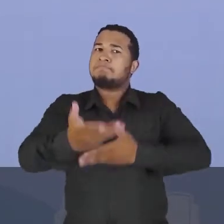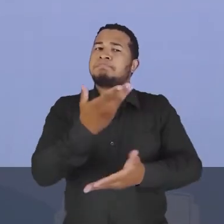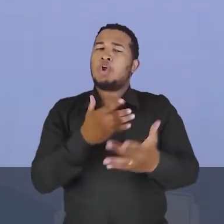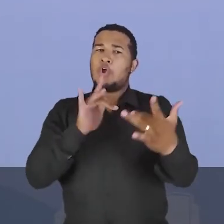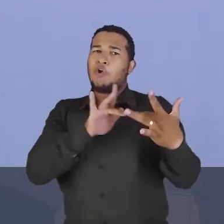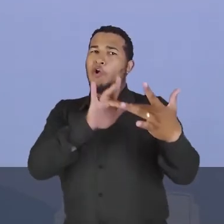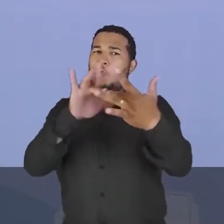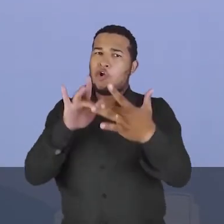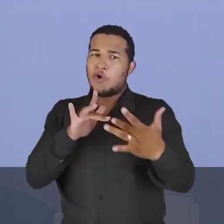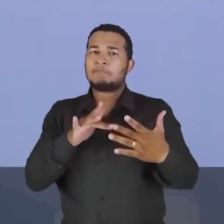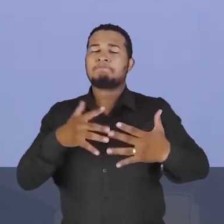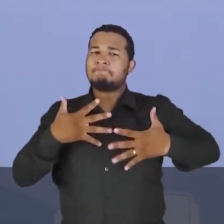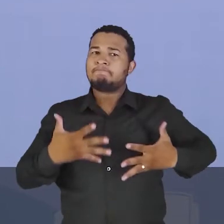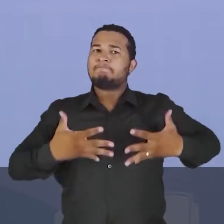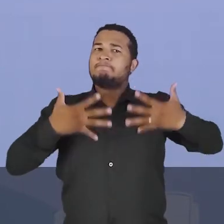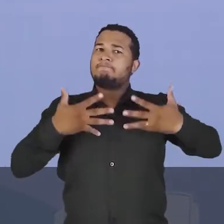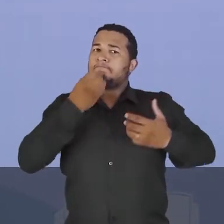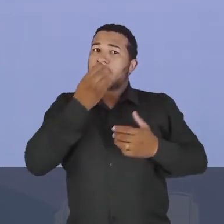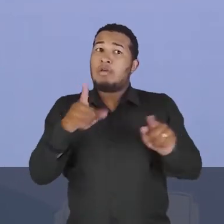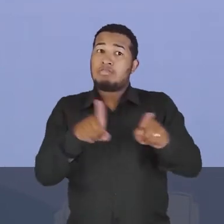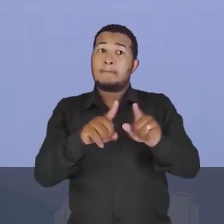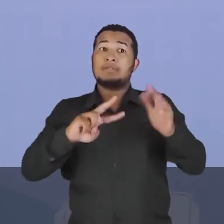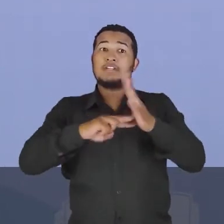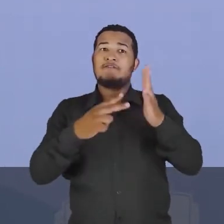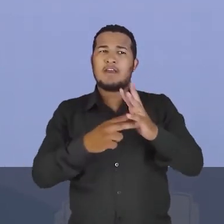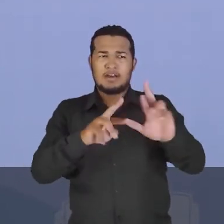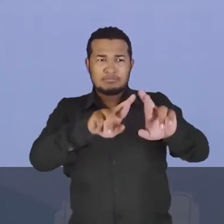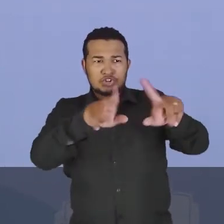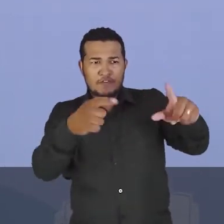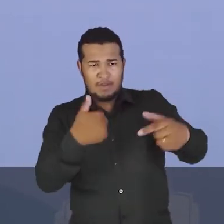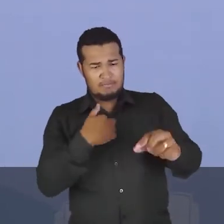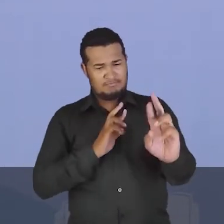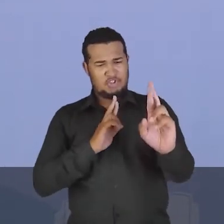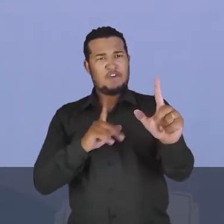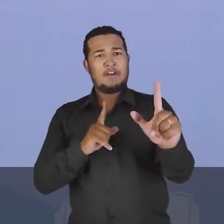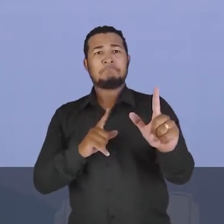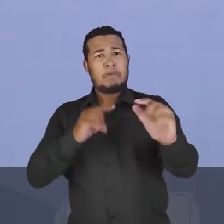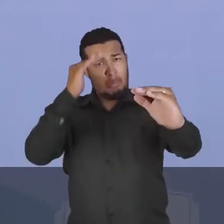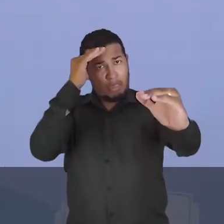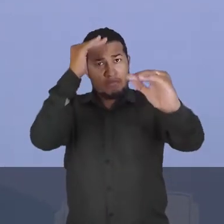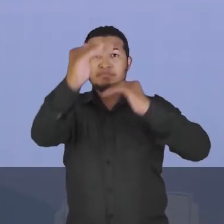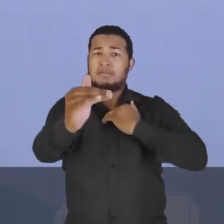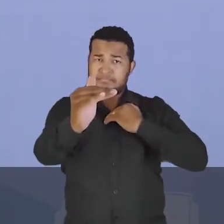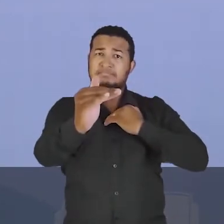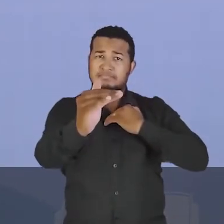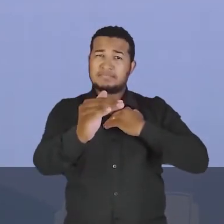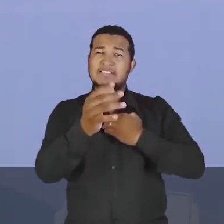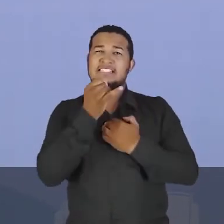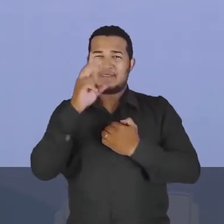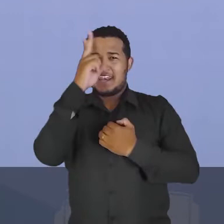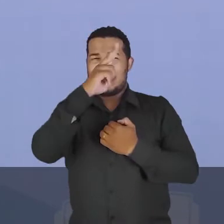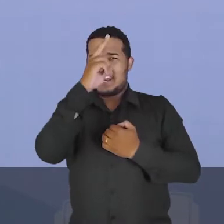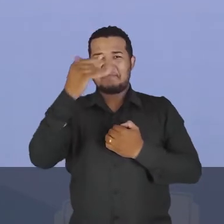convívio também tem a ver com respeitar diferenças. Aquilo que a gente falou lá, quando a gente viu lá a